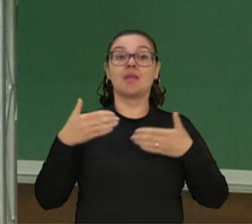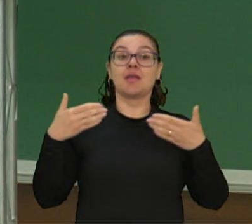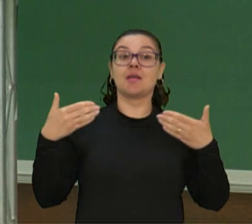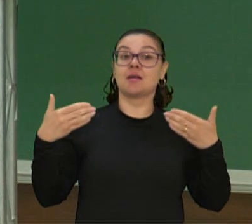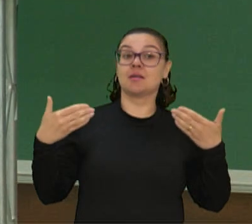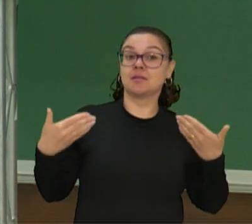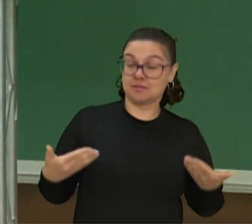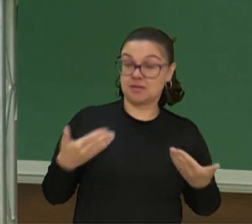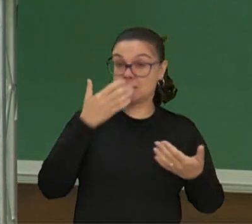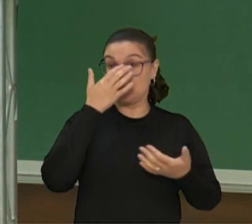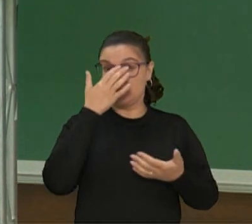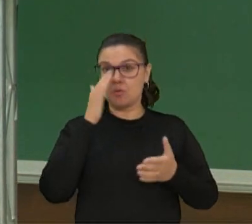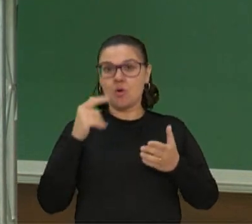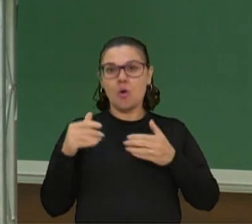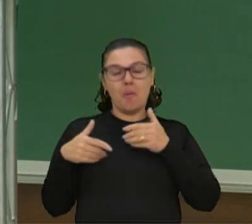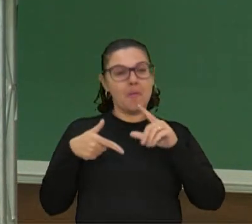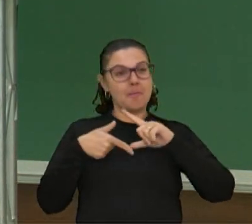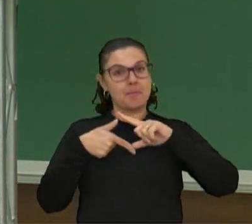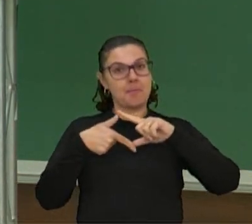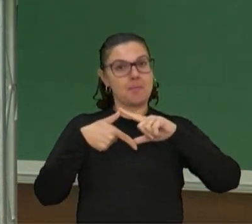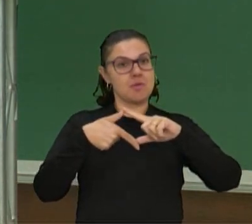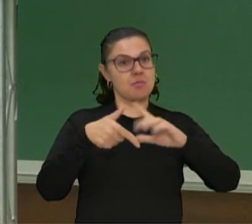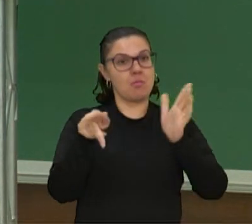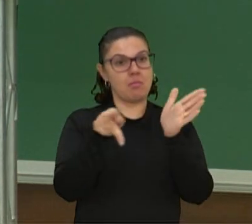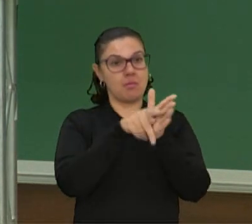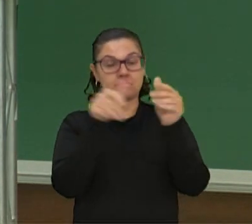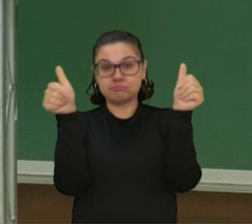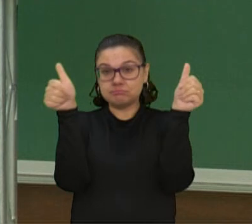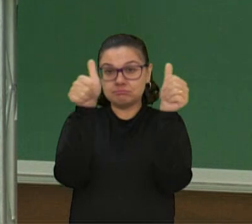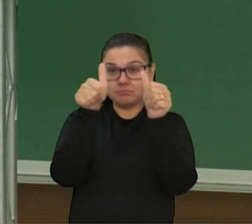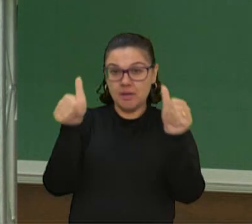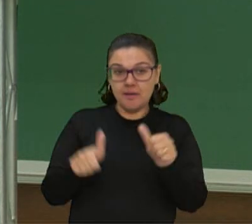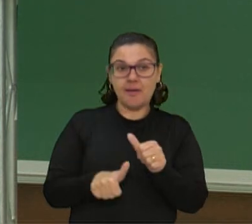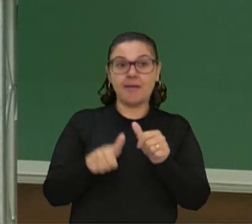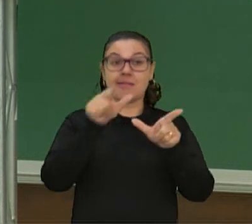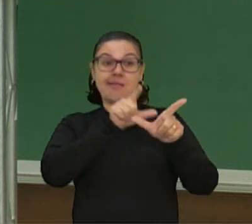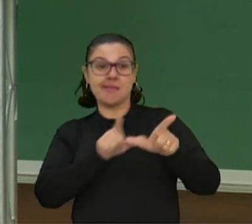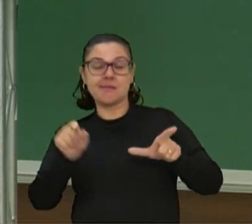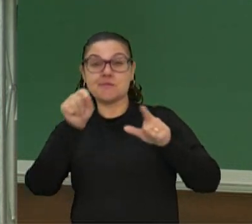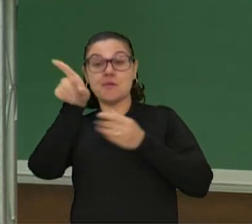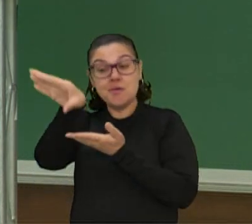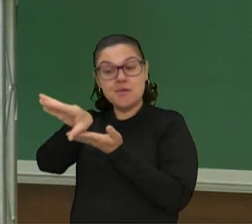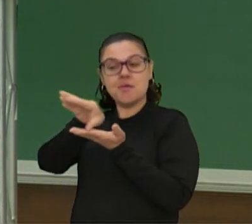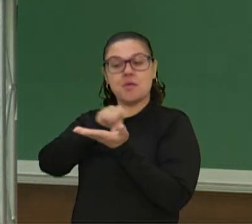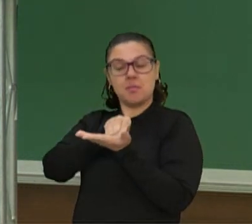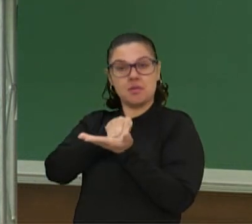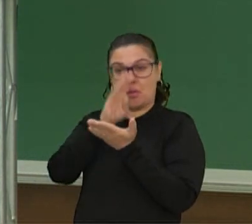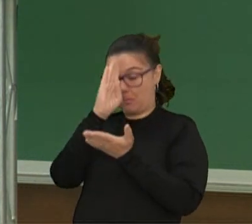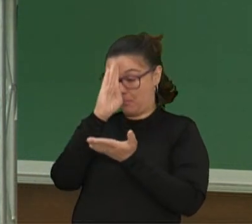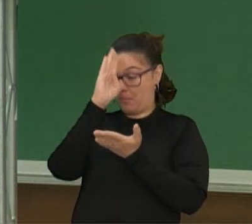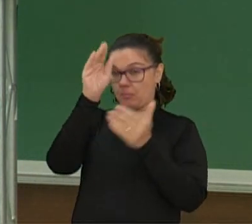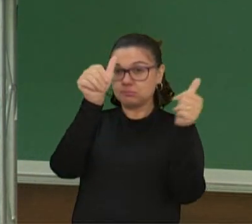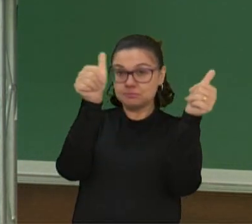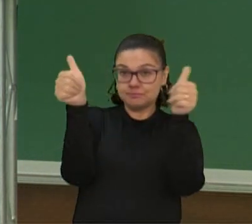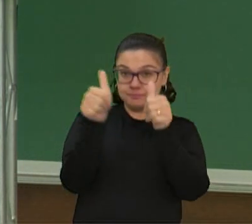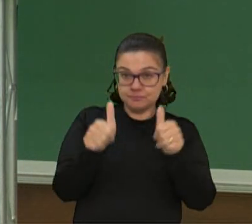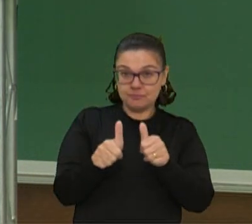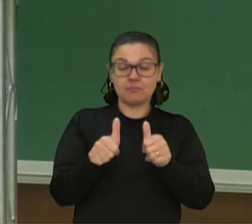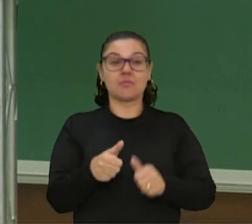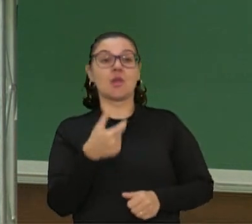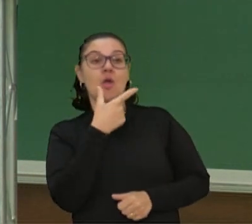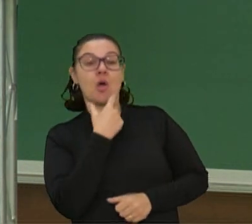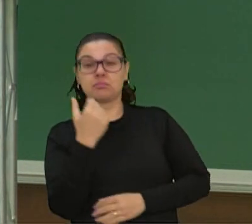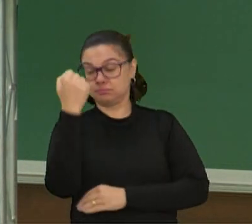princípio aristotélico, estética. Literatura é imitação, é um princípio estético.